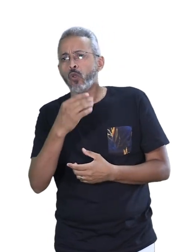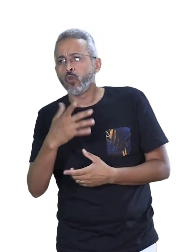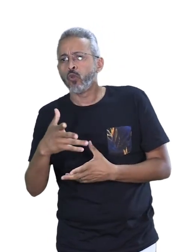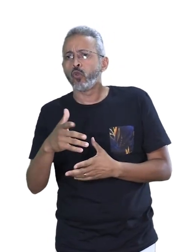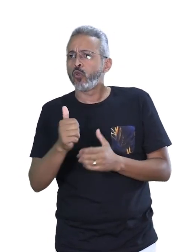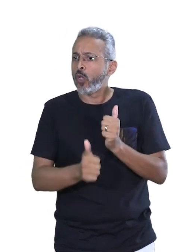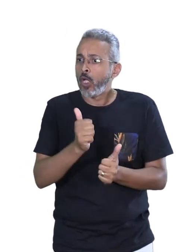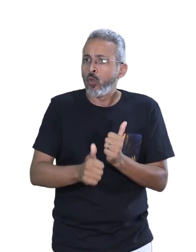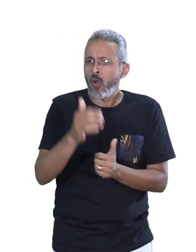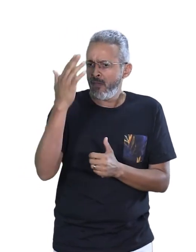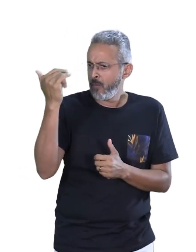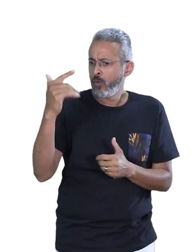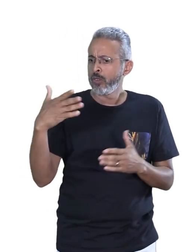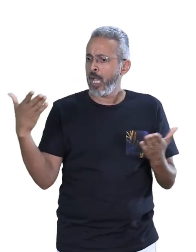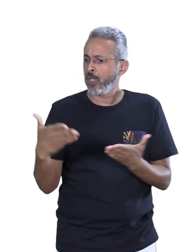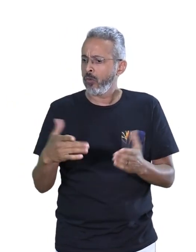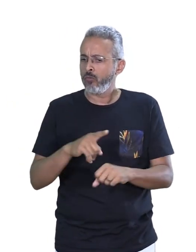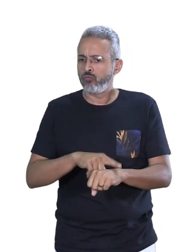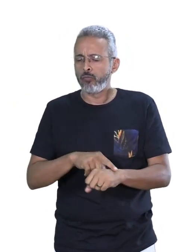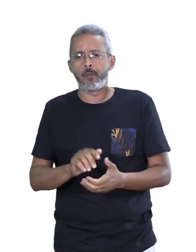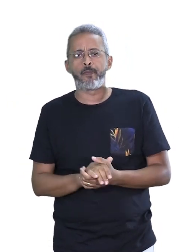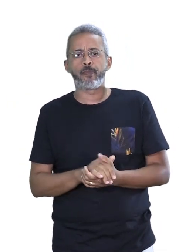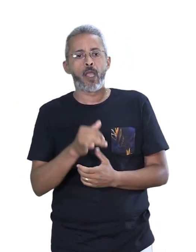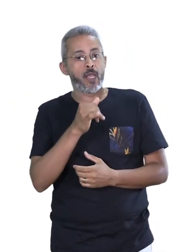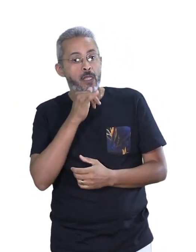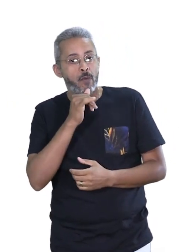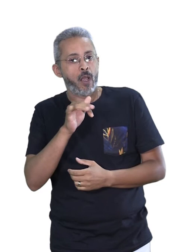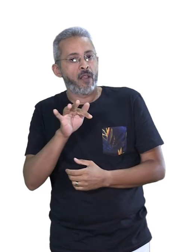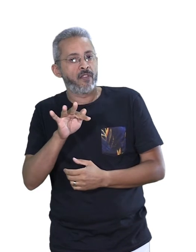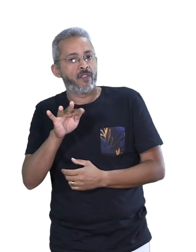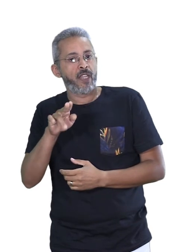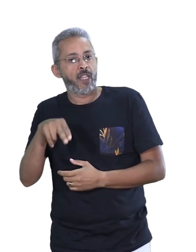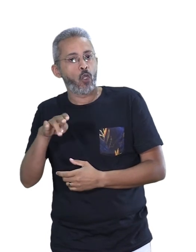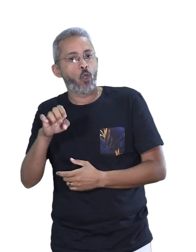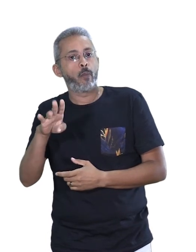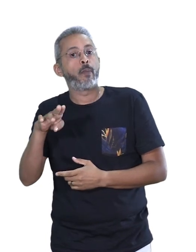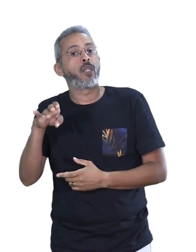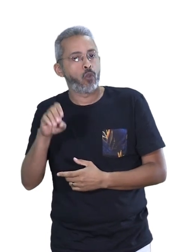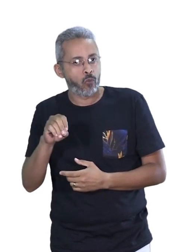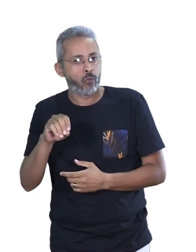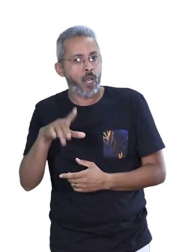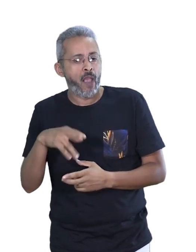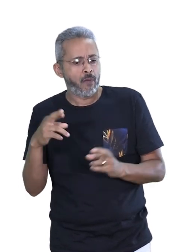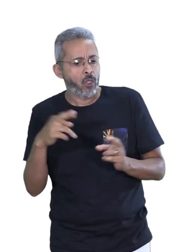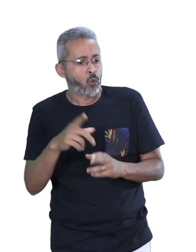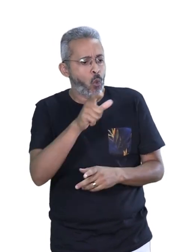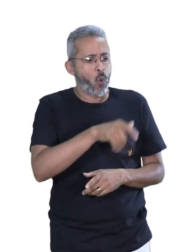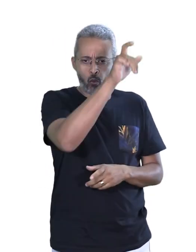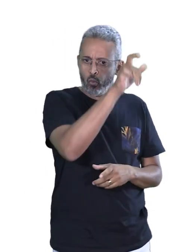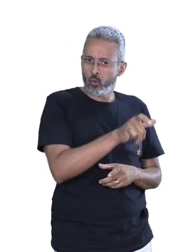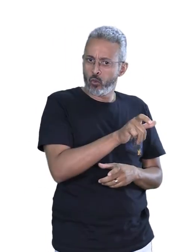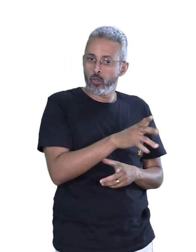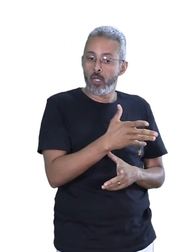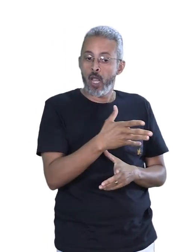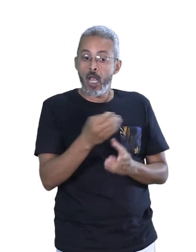Aquele jogador é um fenômeno do futebol atual. No exemplo, fenômeno se relaciona diretamente a seu